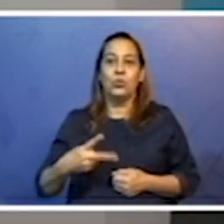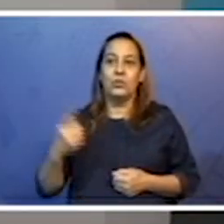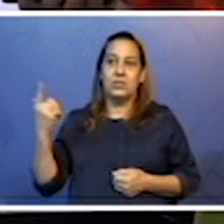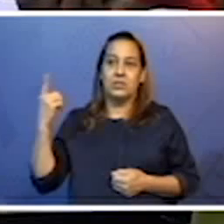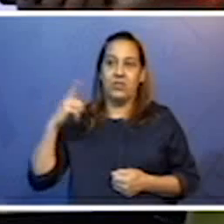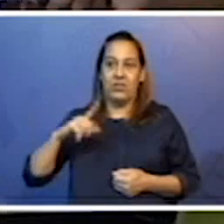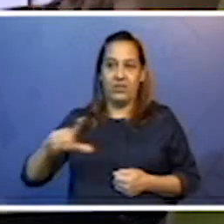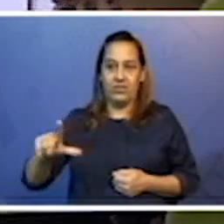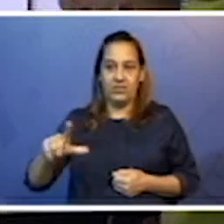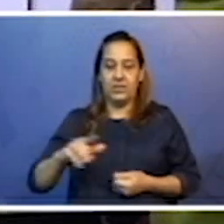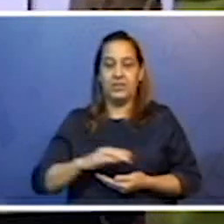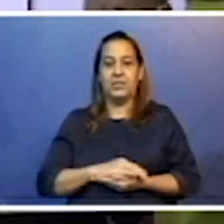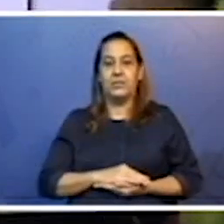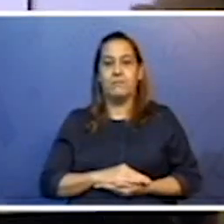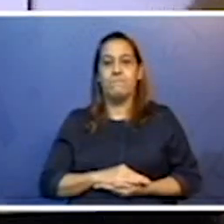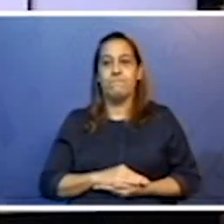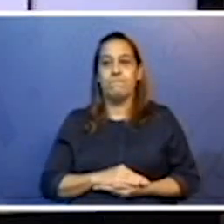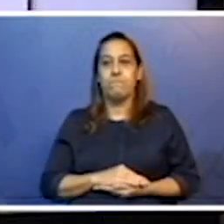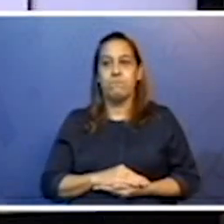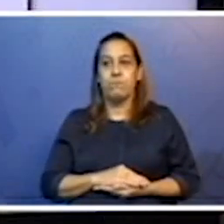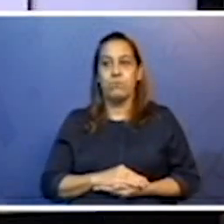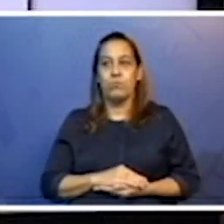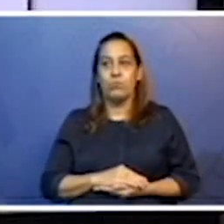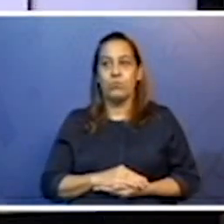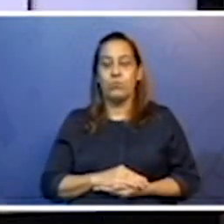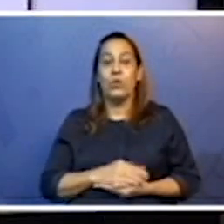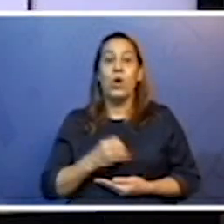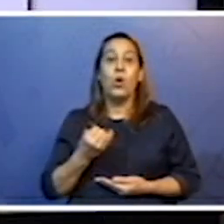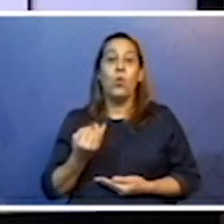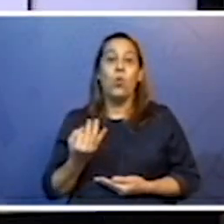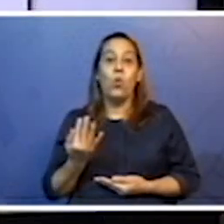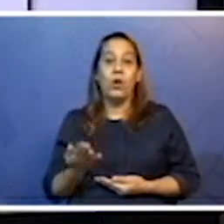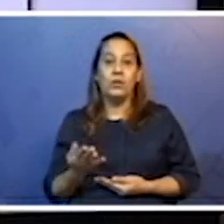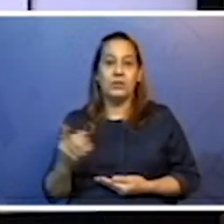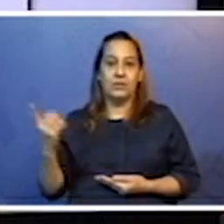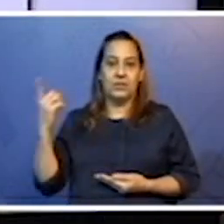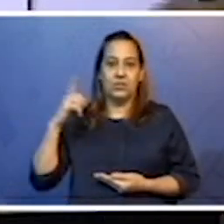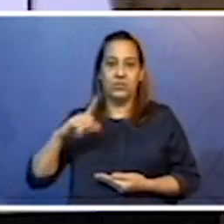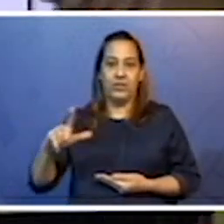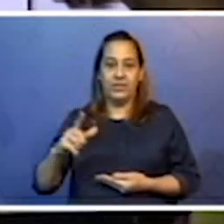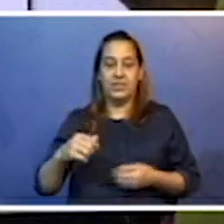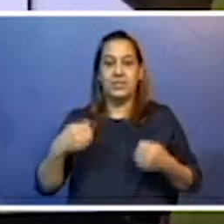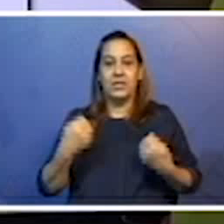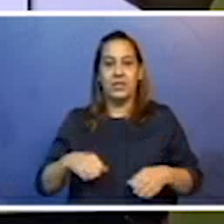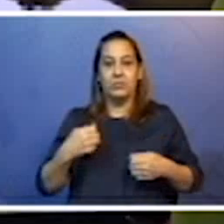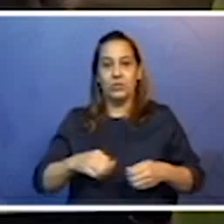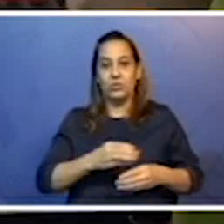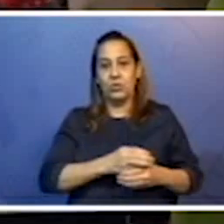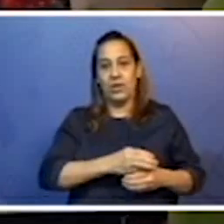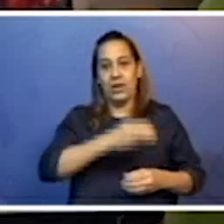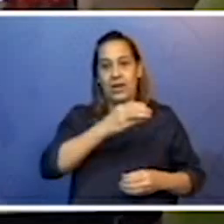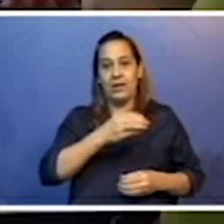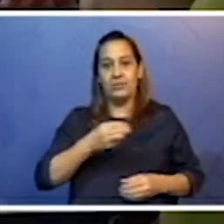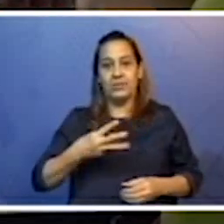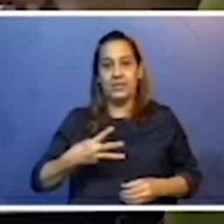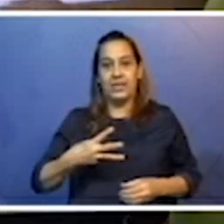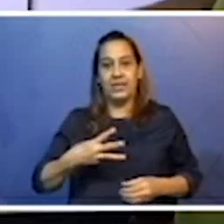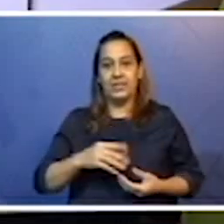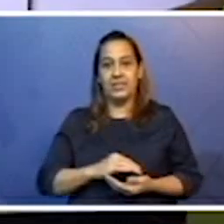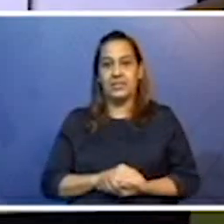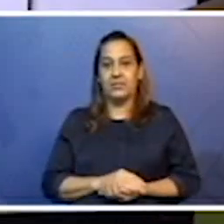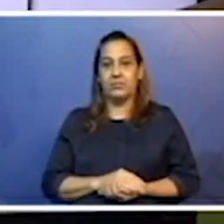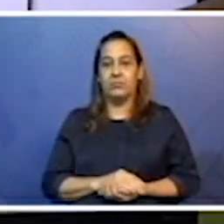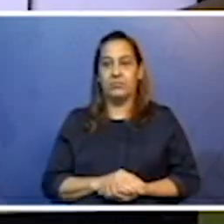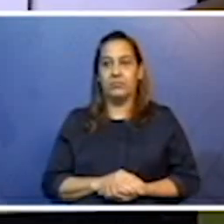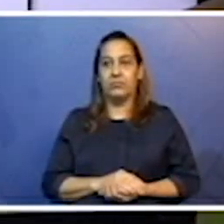bem? Duas vezes, né? Quantas vezes o recipiente 3 teve que